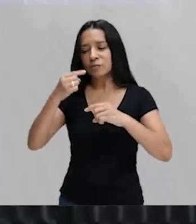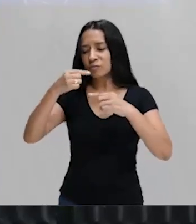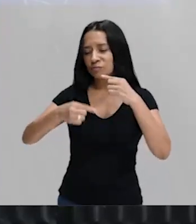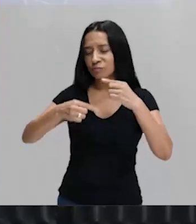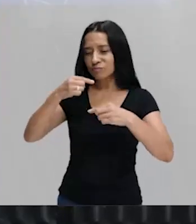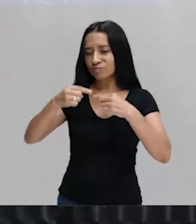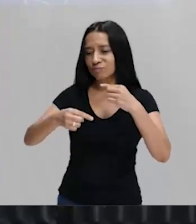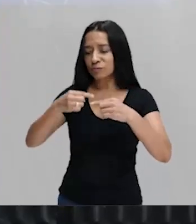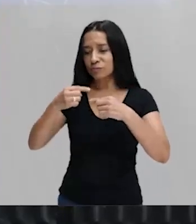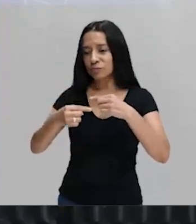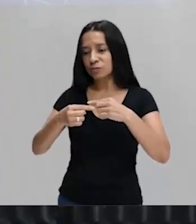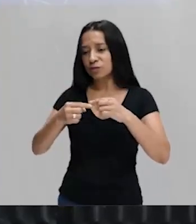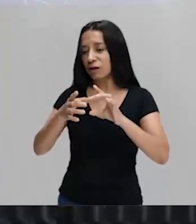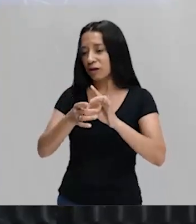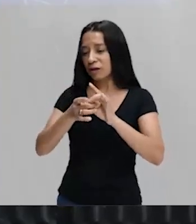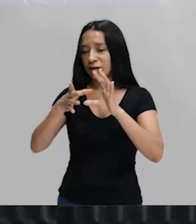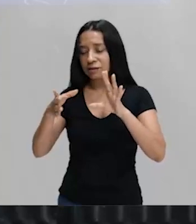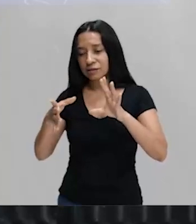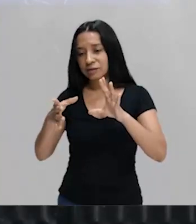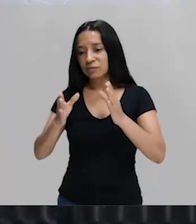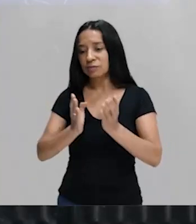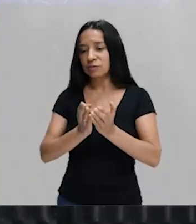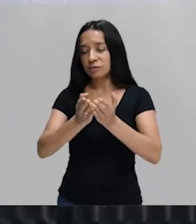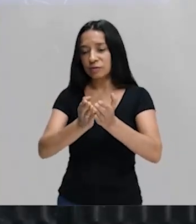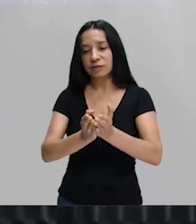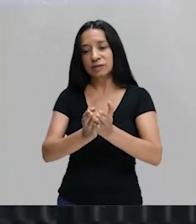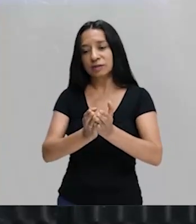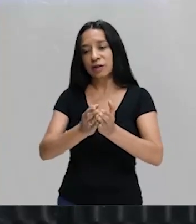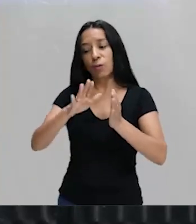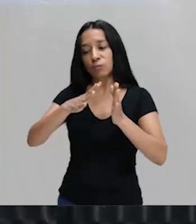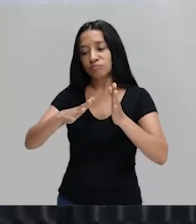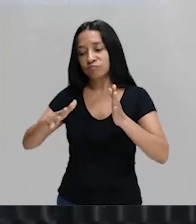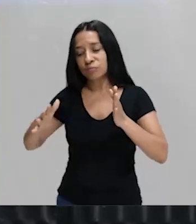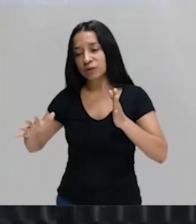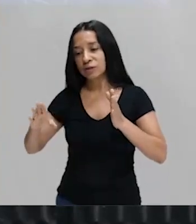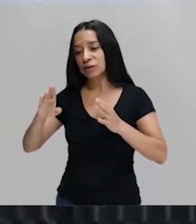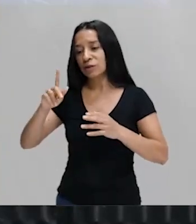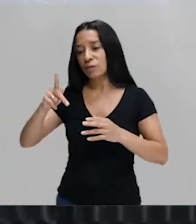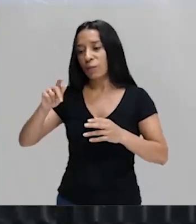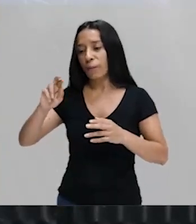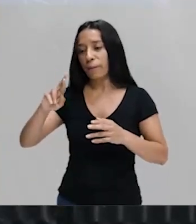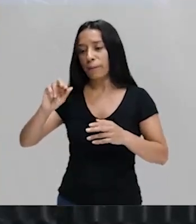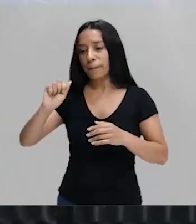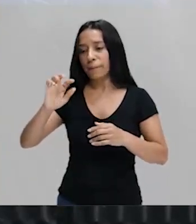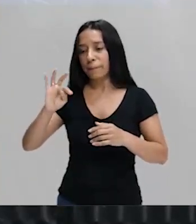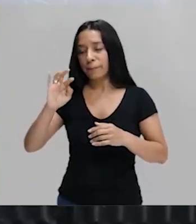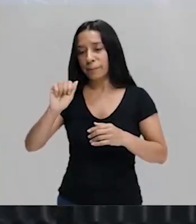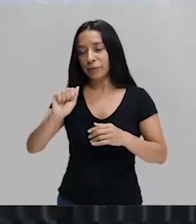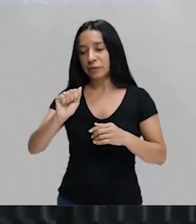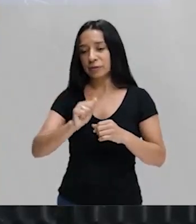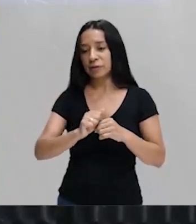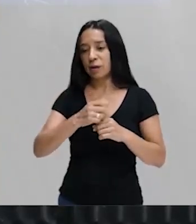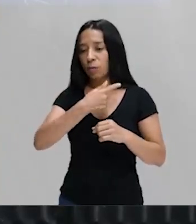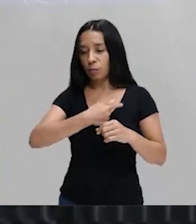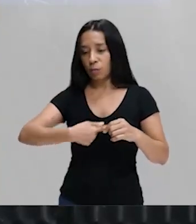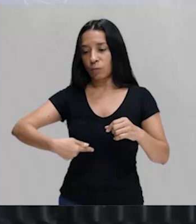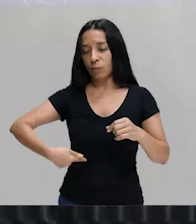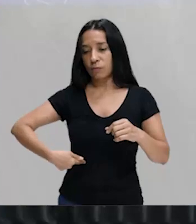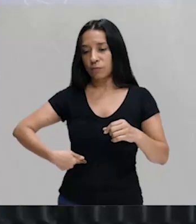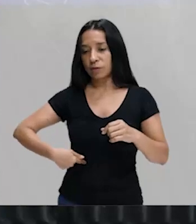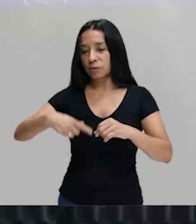livre navegação da Bacia do Prata. E o governo paraguaio ele havia se